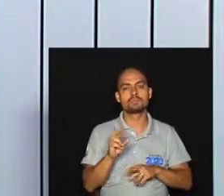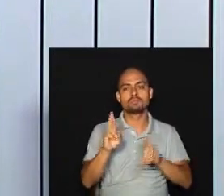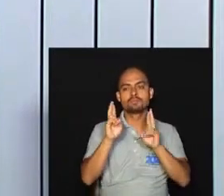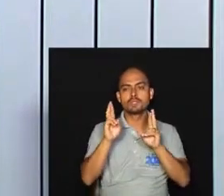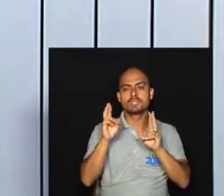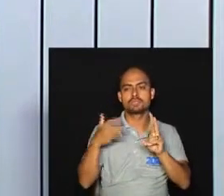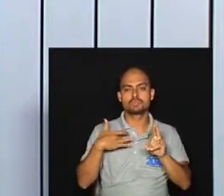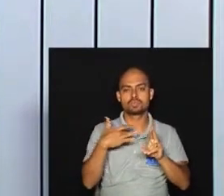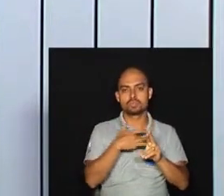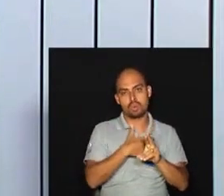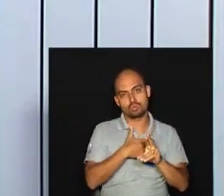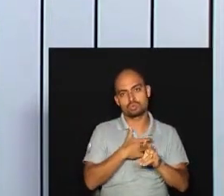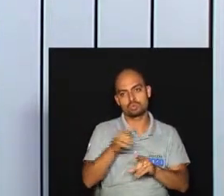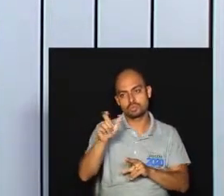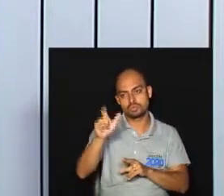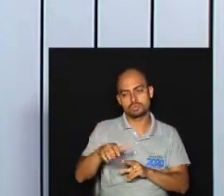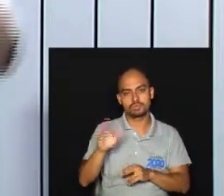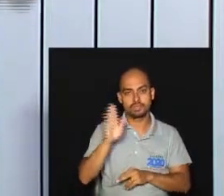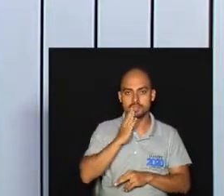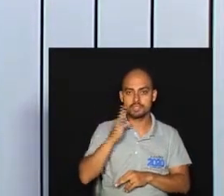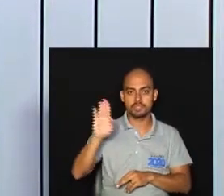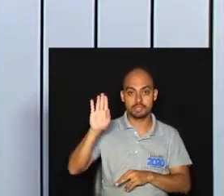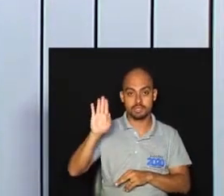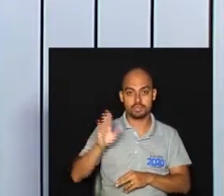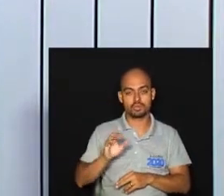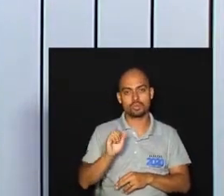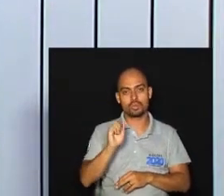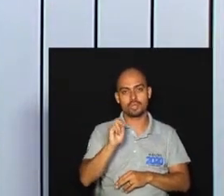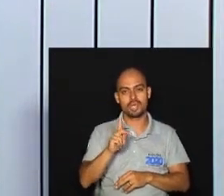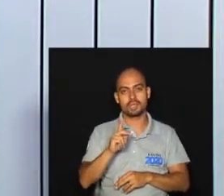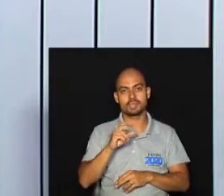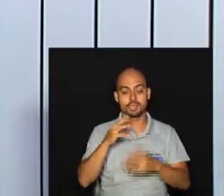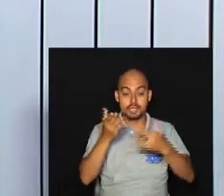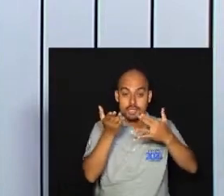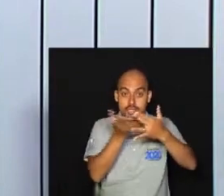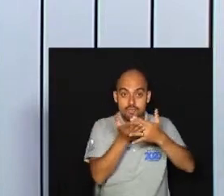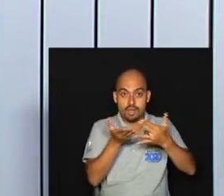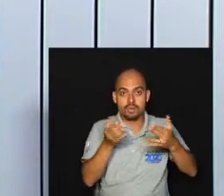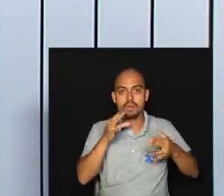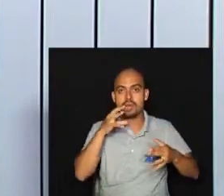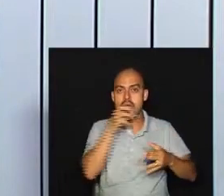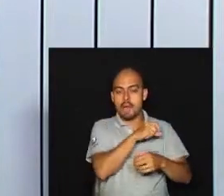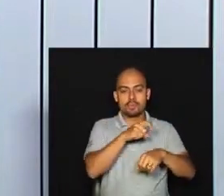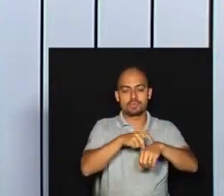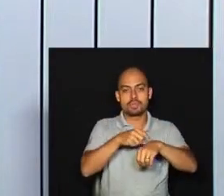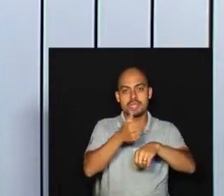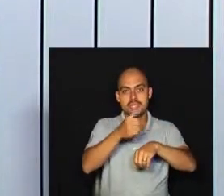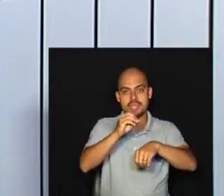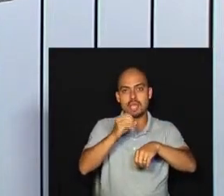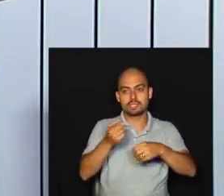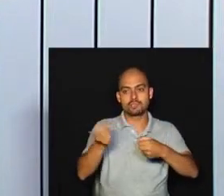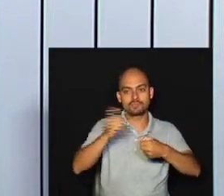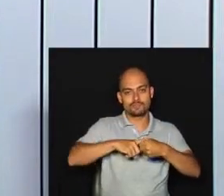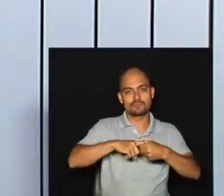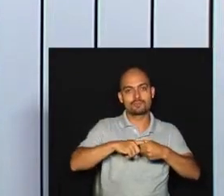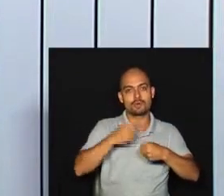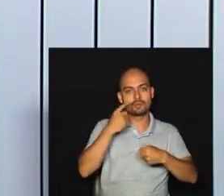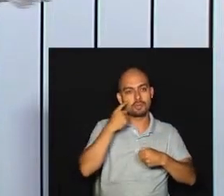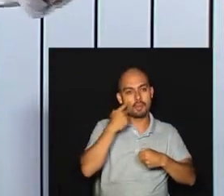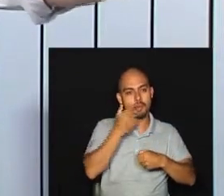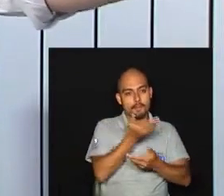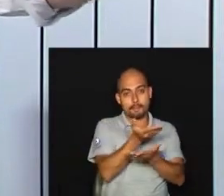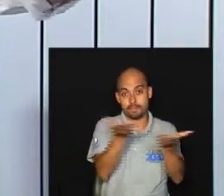deseja saúde ao candidato, tá certo? Mais um rápido intervalo, 10 horas da manhã eu volto com um giro pela